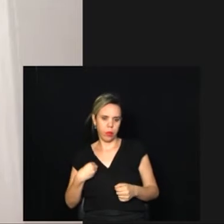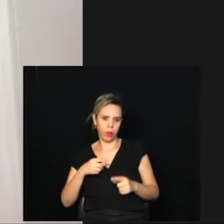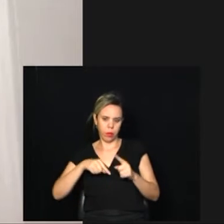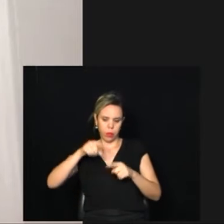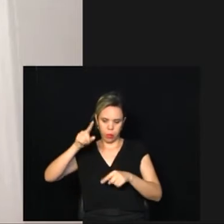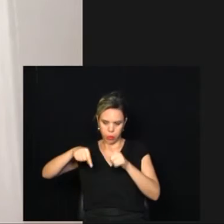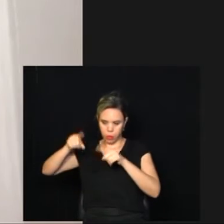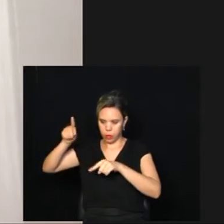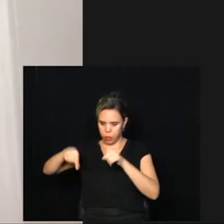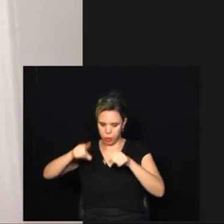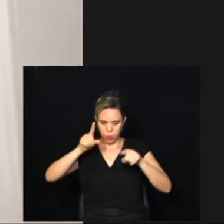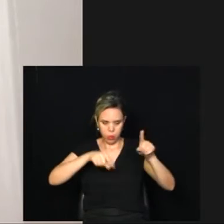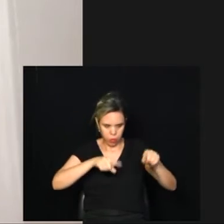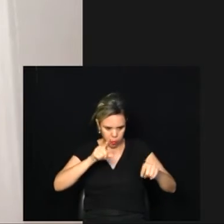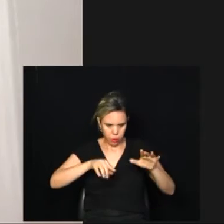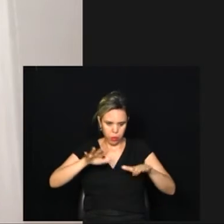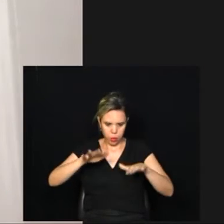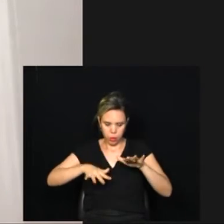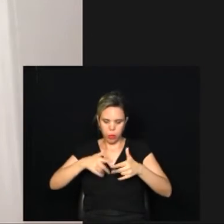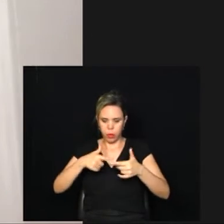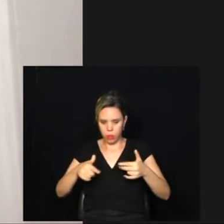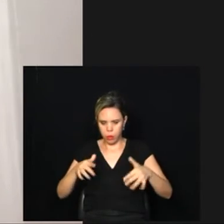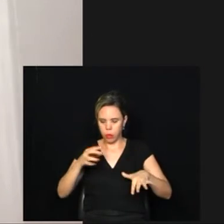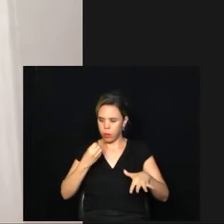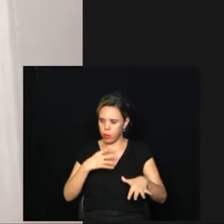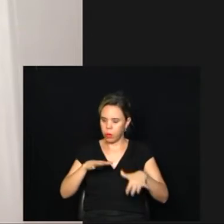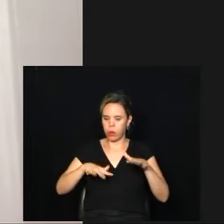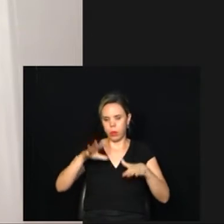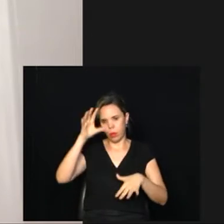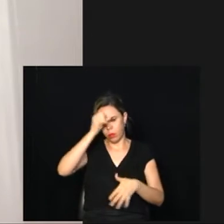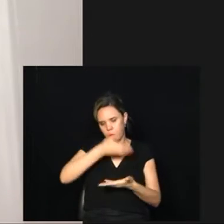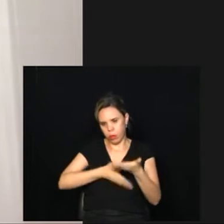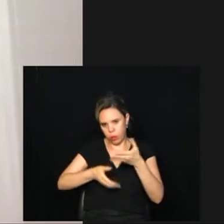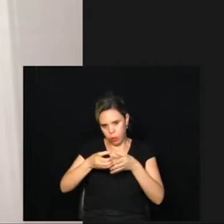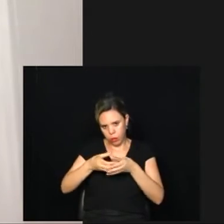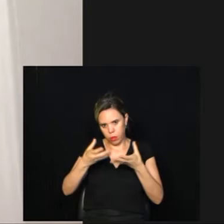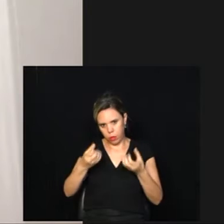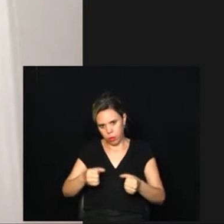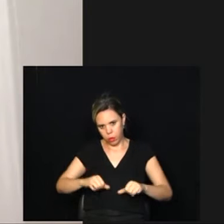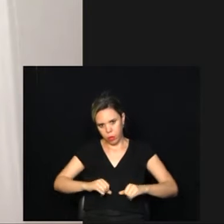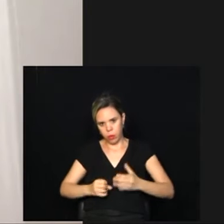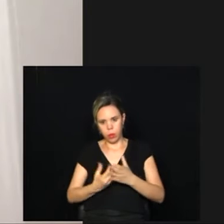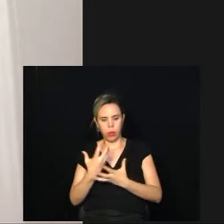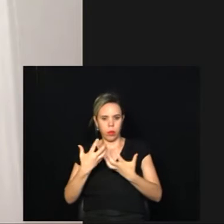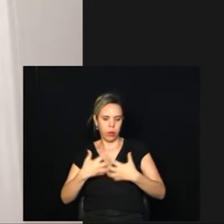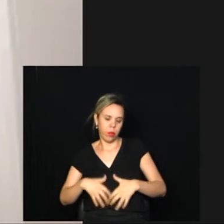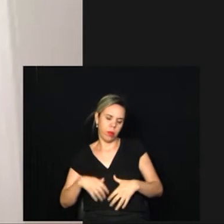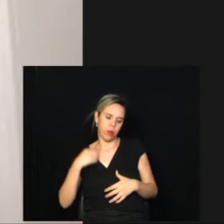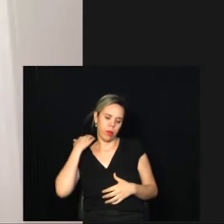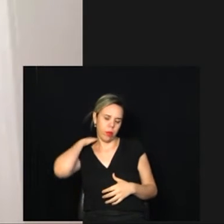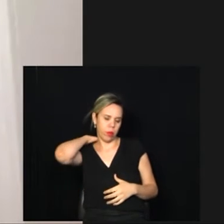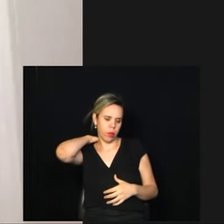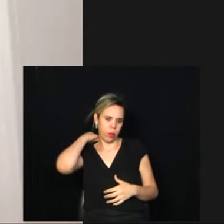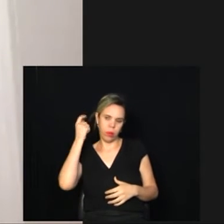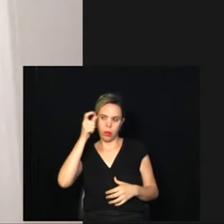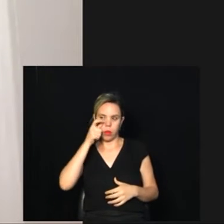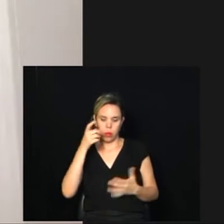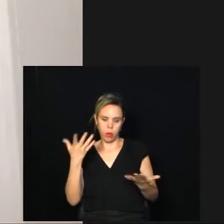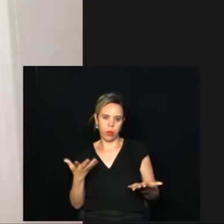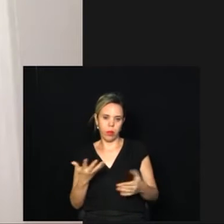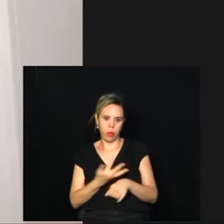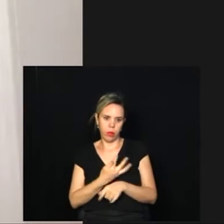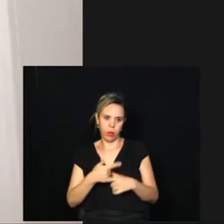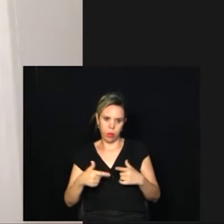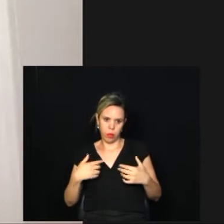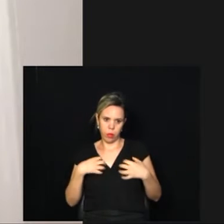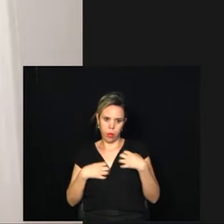tem dias que tem altos, tem dias que tem baixos, e a gente precisa aprender a conviver com os sofrimentos que surgem, né? Então, para quem está ouvindo e está passando por